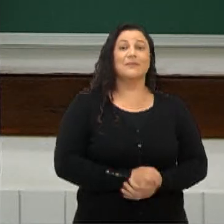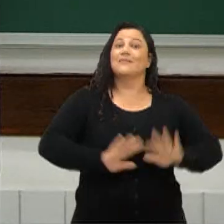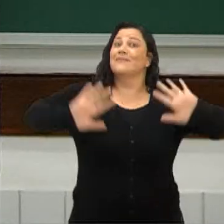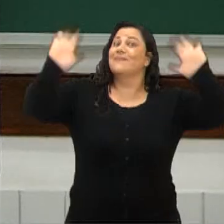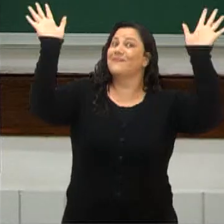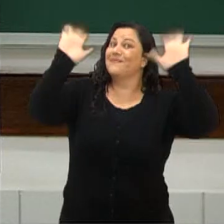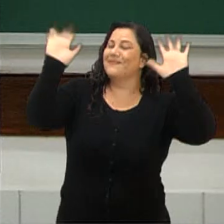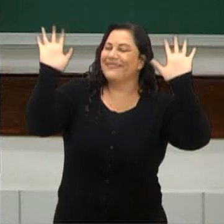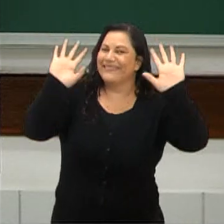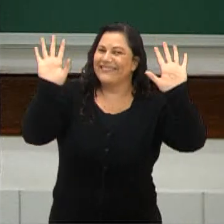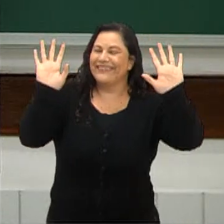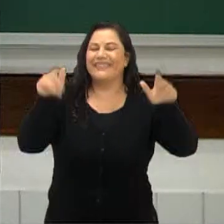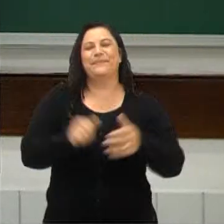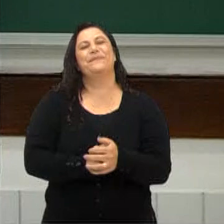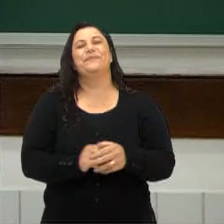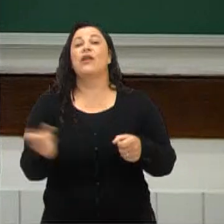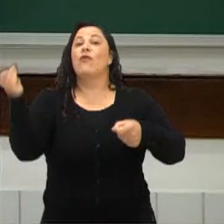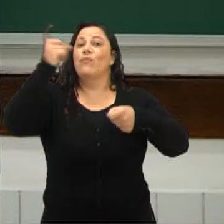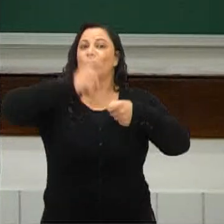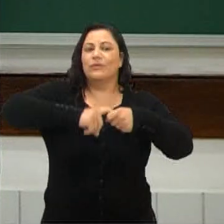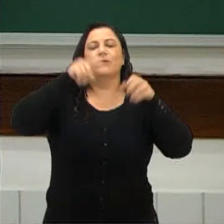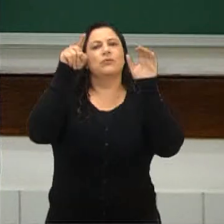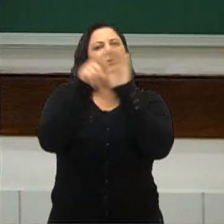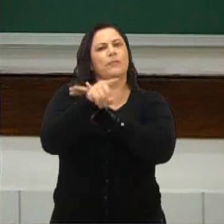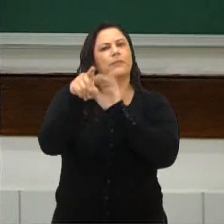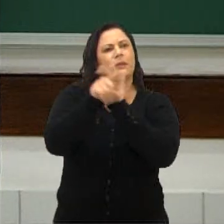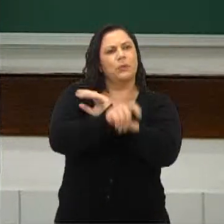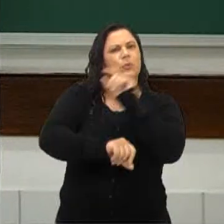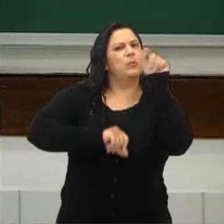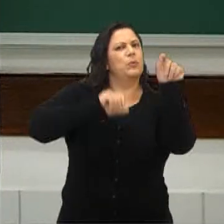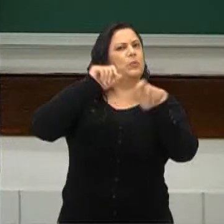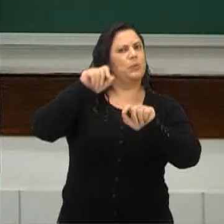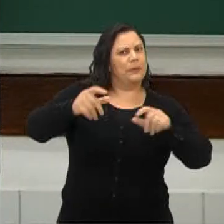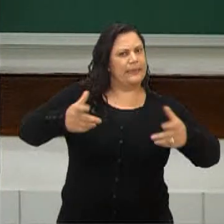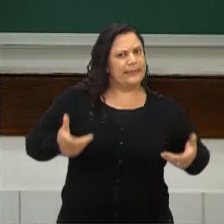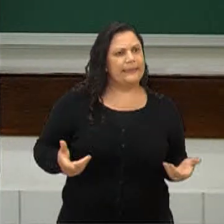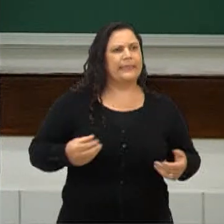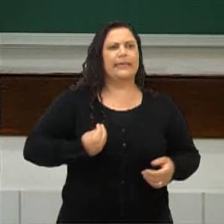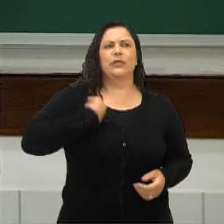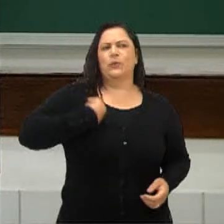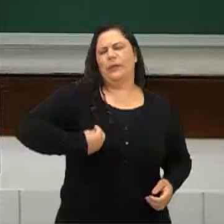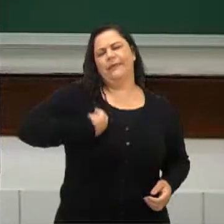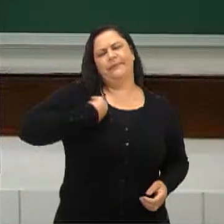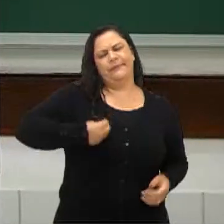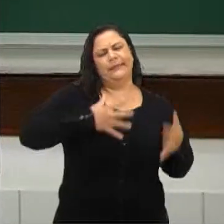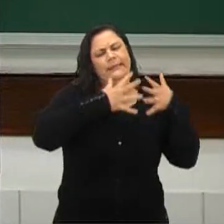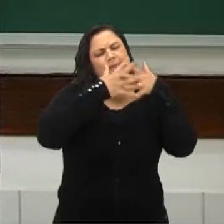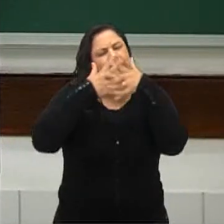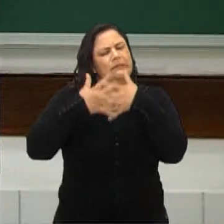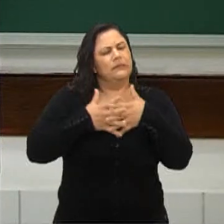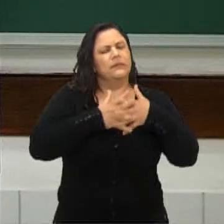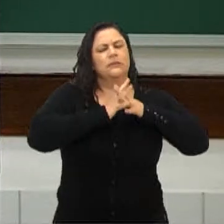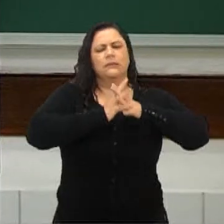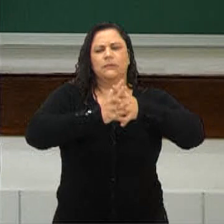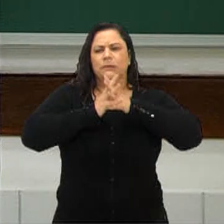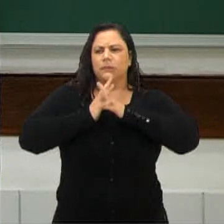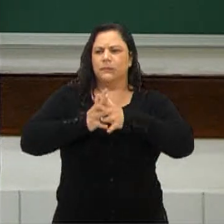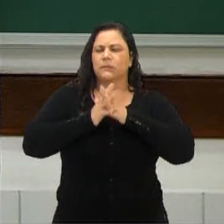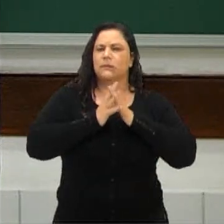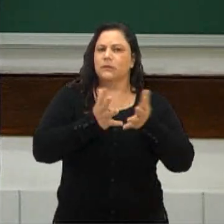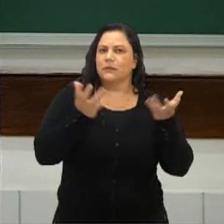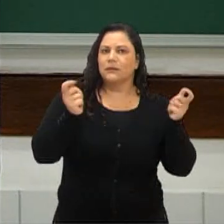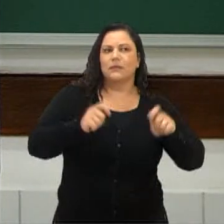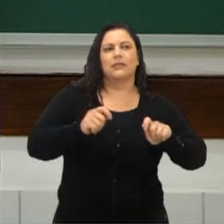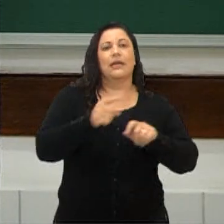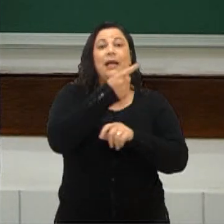Oi, pessoal! Voltamos aqui com a pergunta de quem? Com a vida cheia de controvérsias. No caso aqui, né, não é o